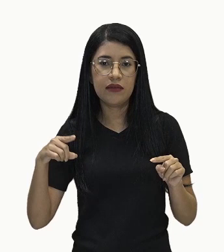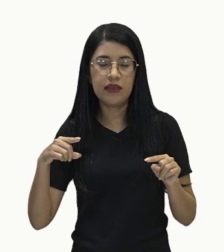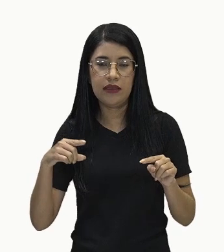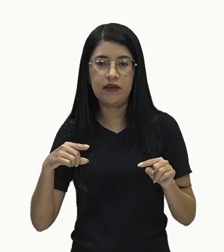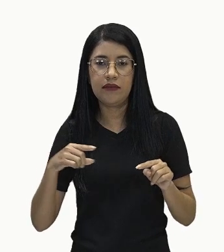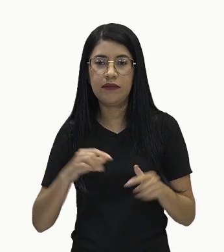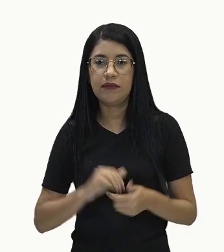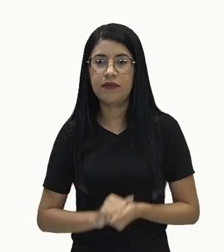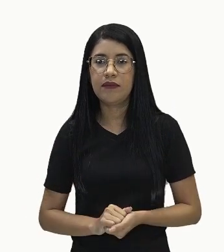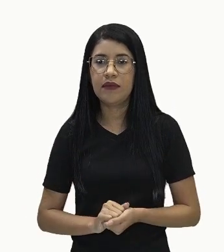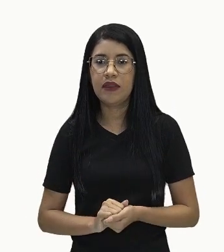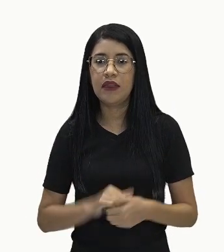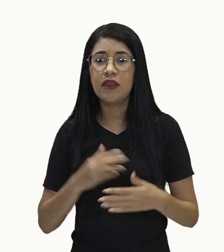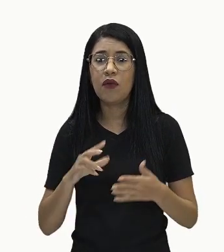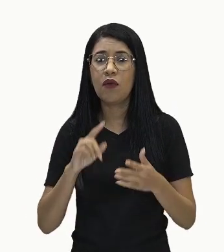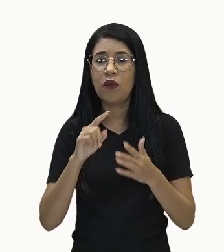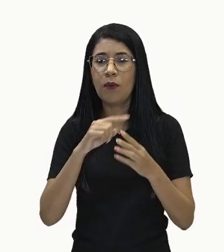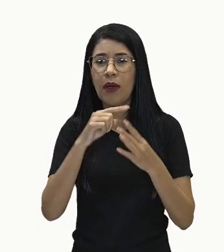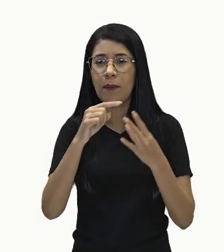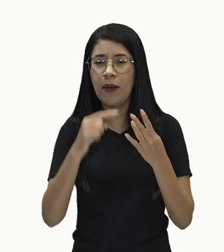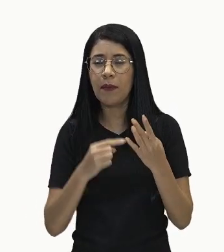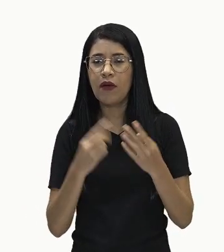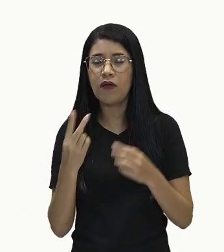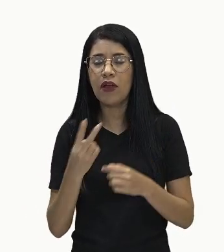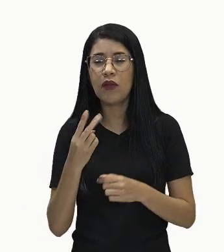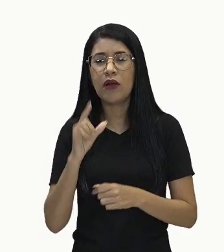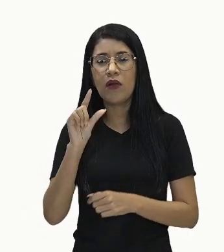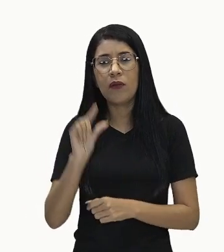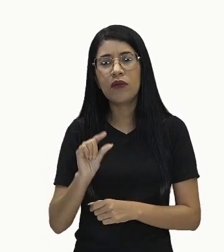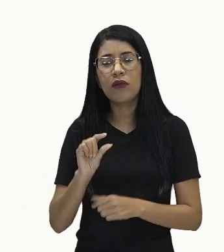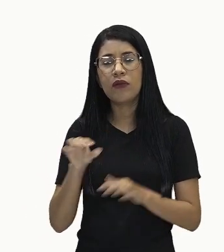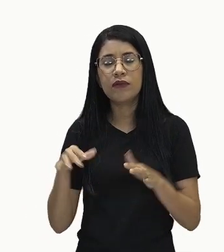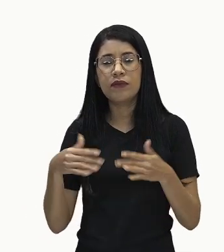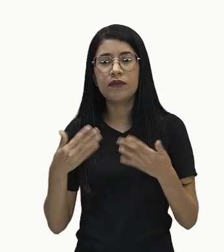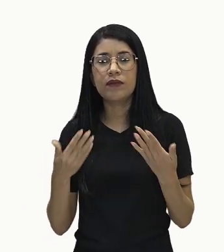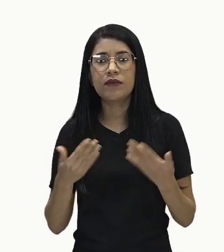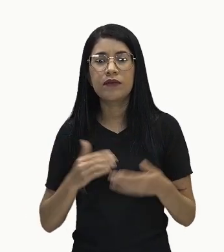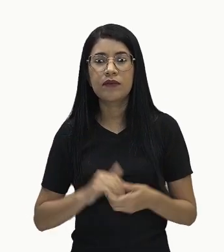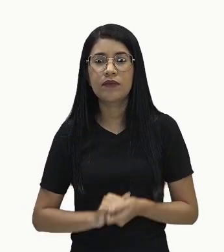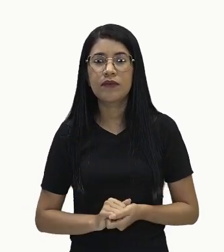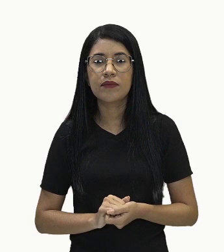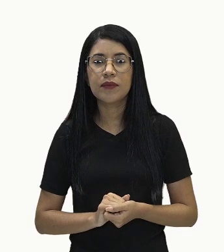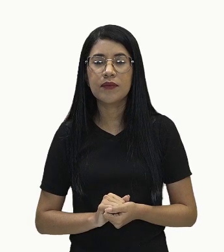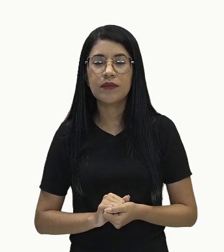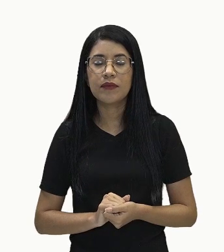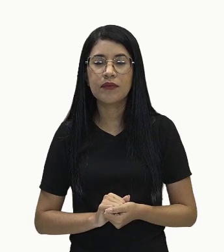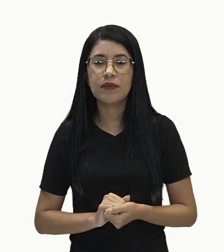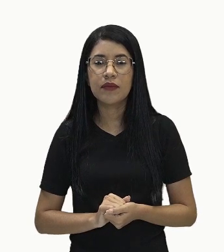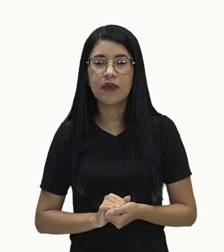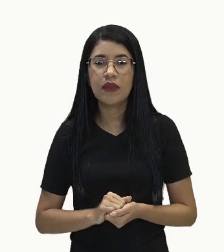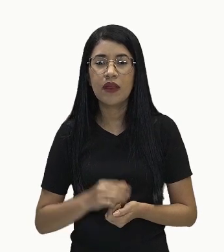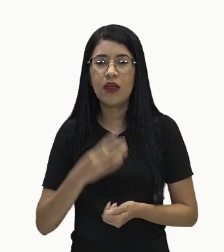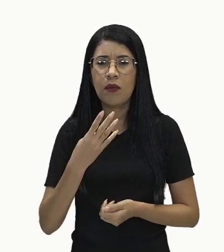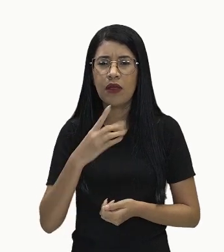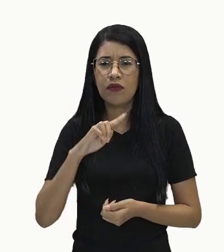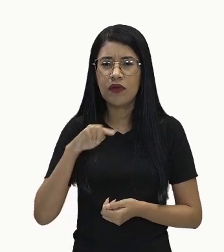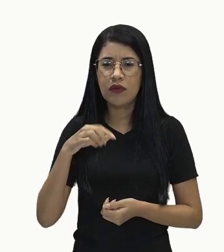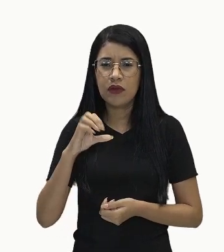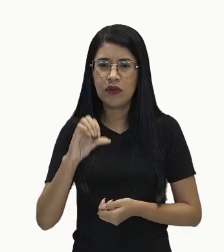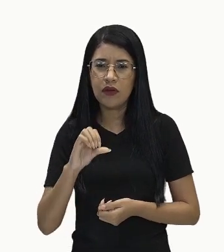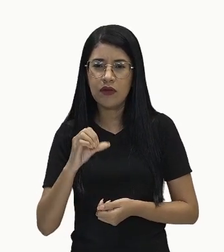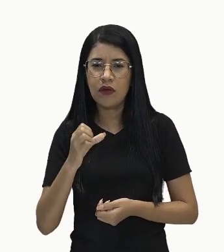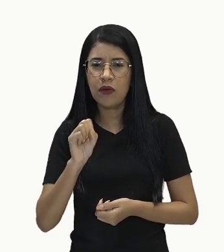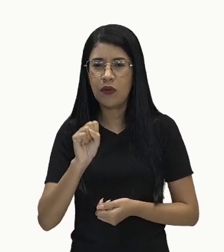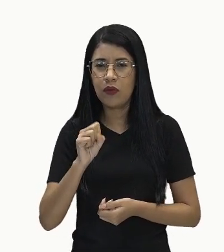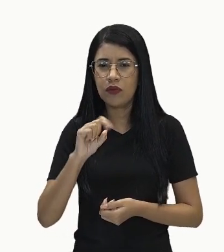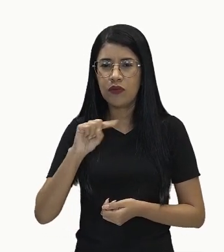mais próximo, né, da variância. Ele não variou muito, porque ele ficou próximo da variância. Qual desses valores aqui